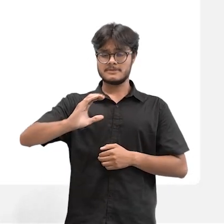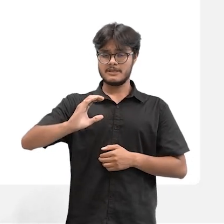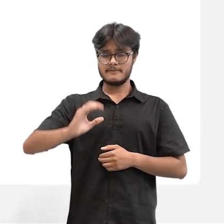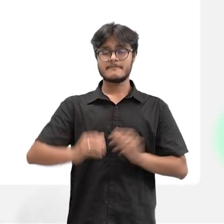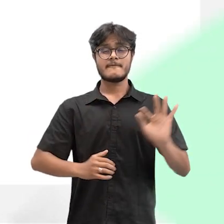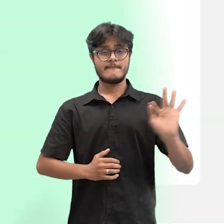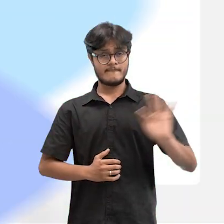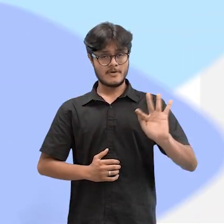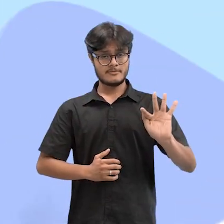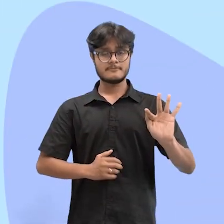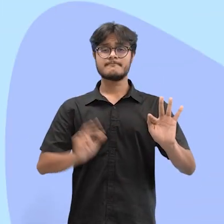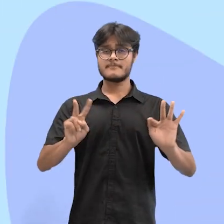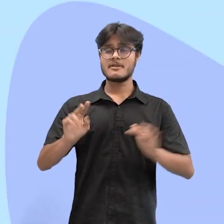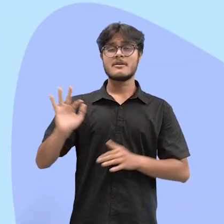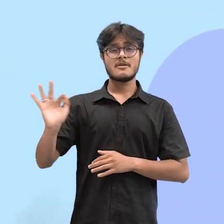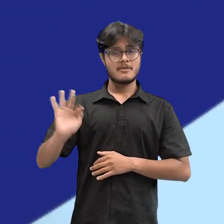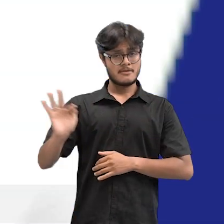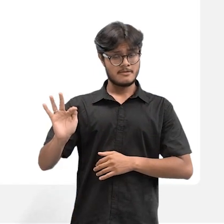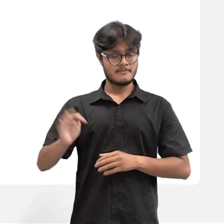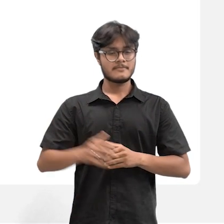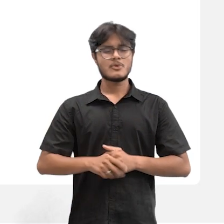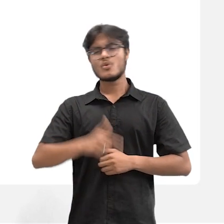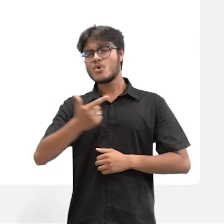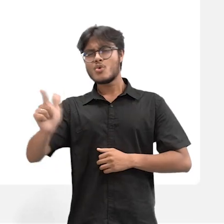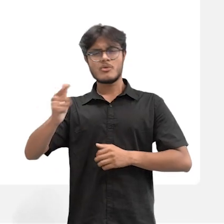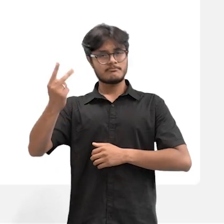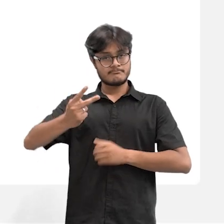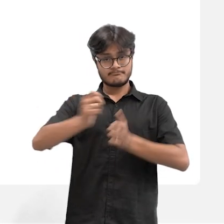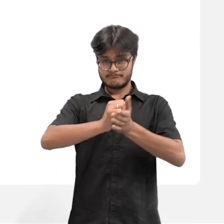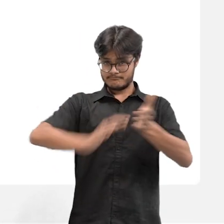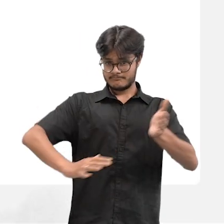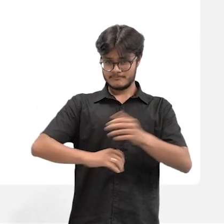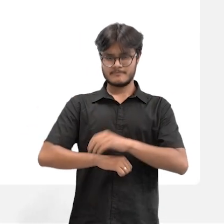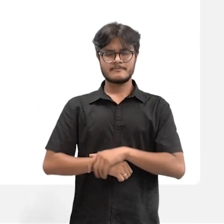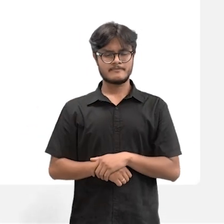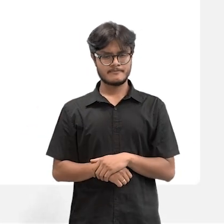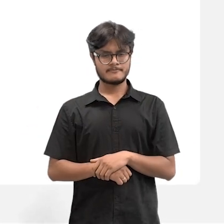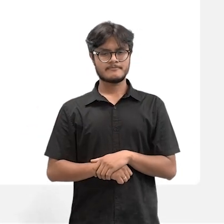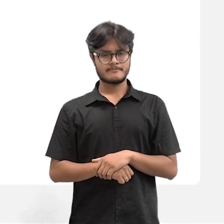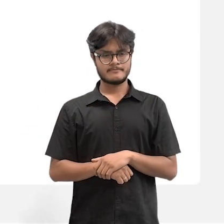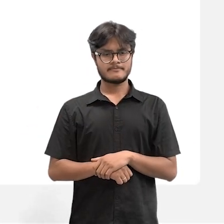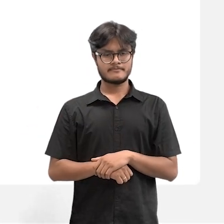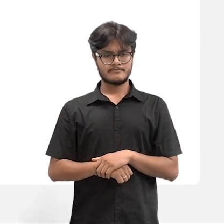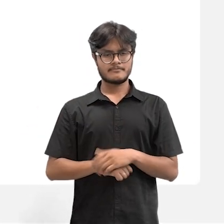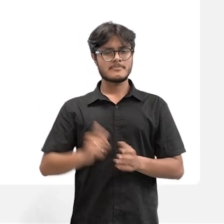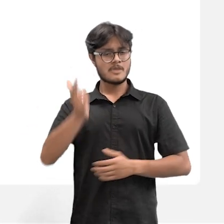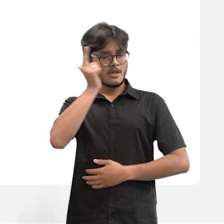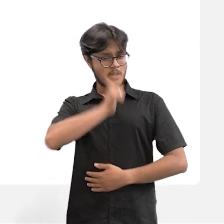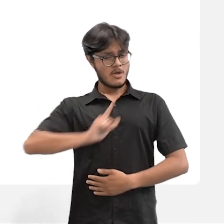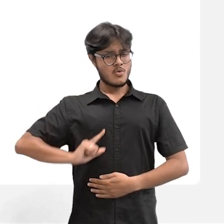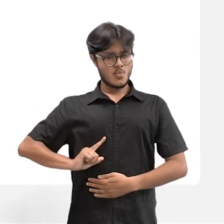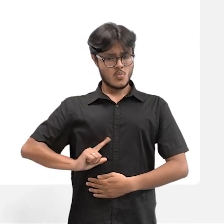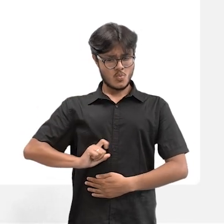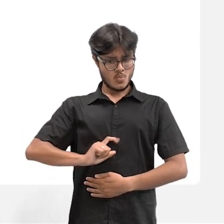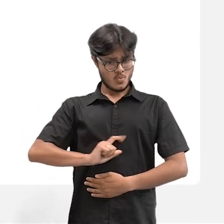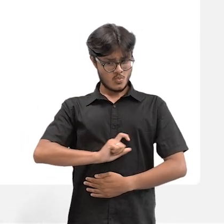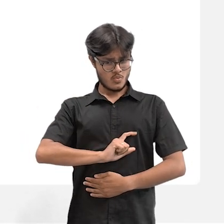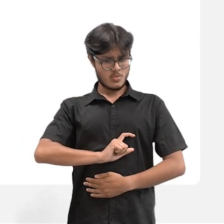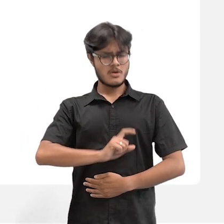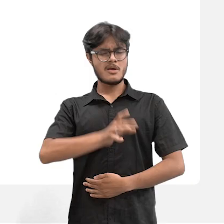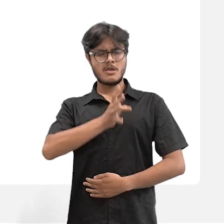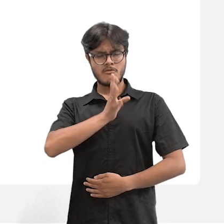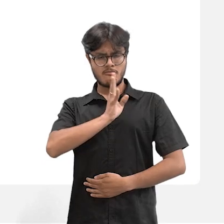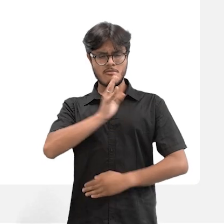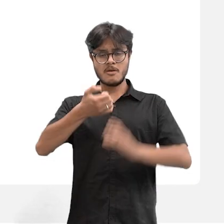Falso, verdadeiro e falso. E vamos para mais uma questão aqui. A elucidação do ciclo de vida de um organismo parasita e o conhecimento de